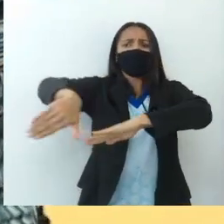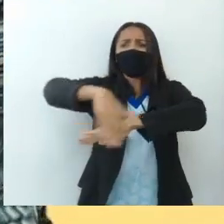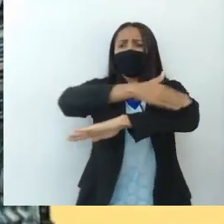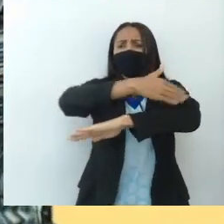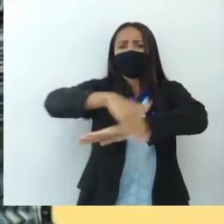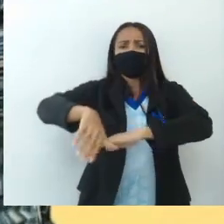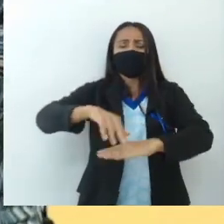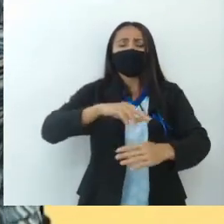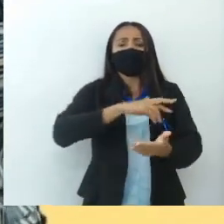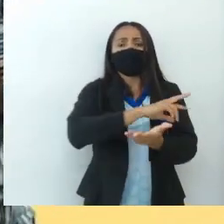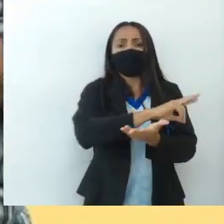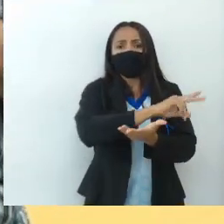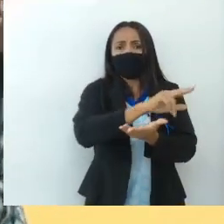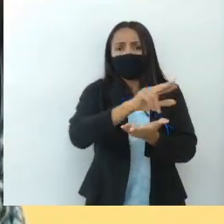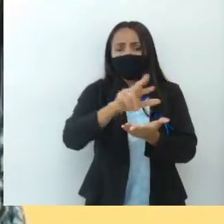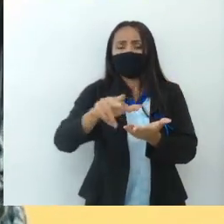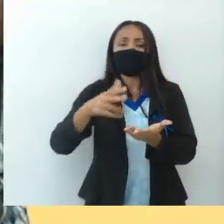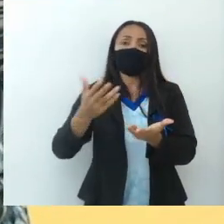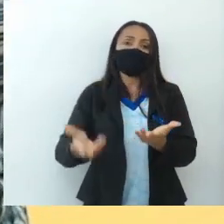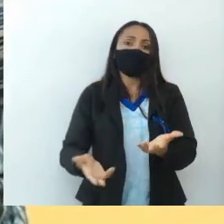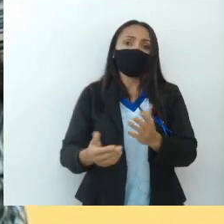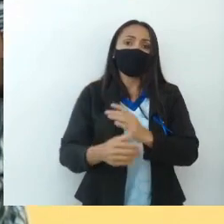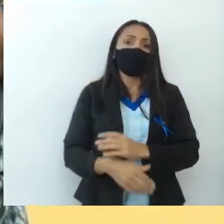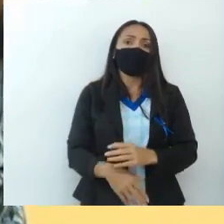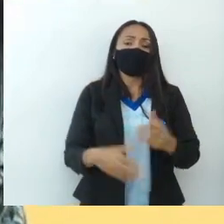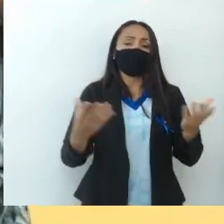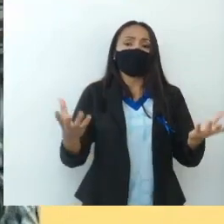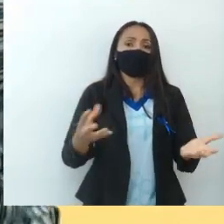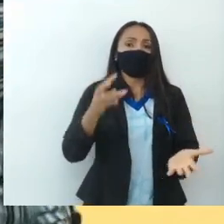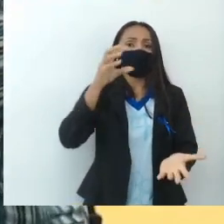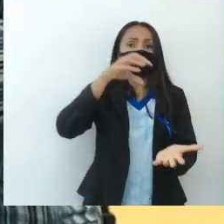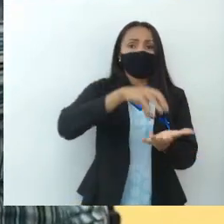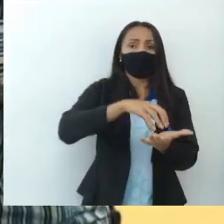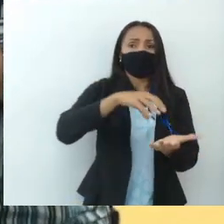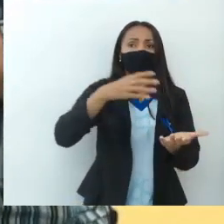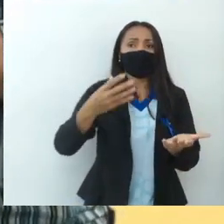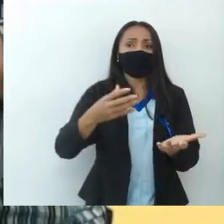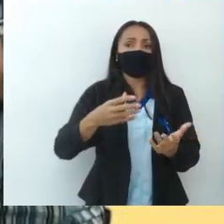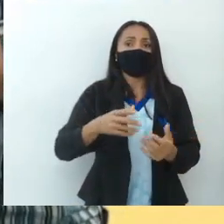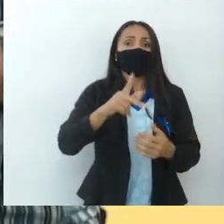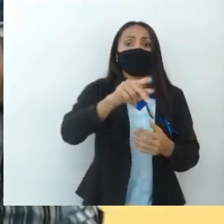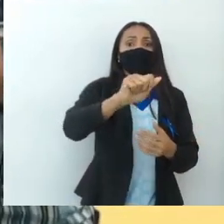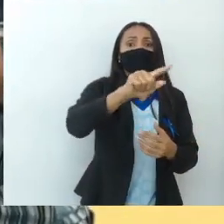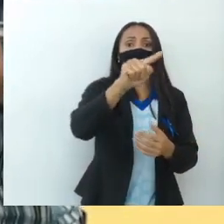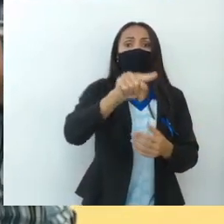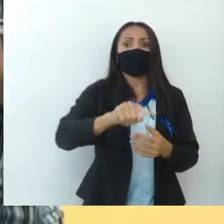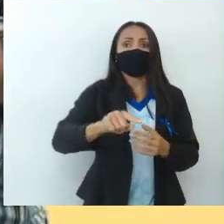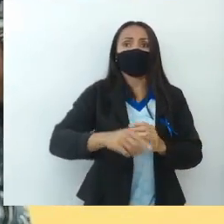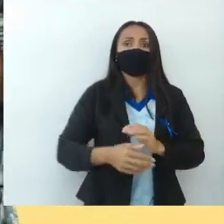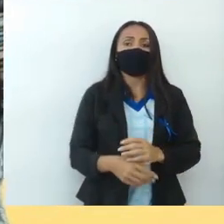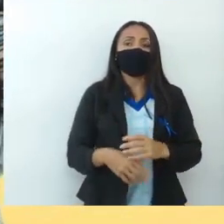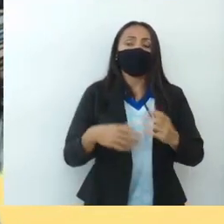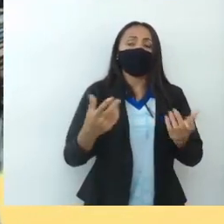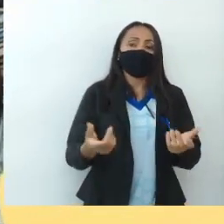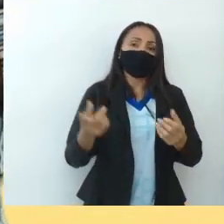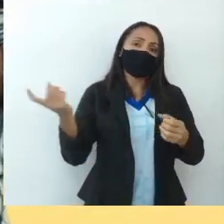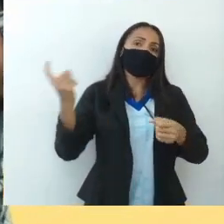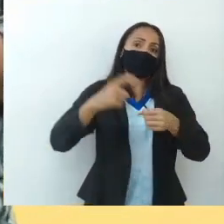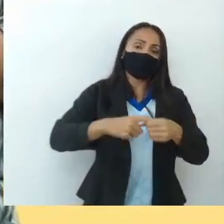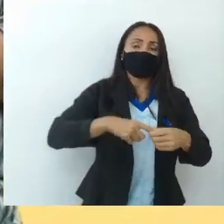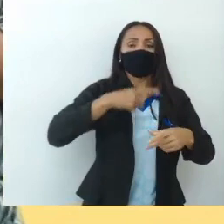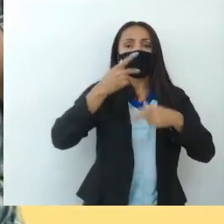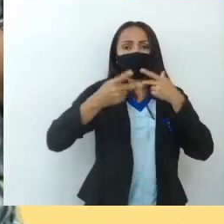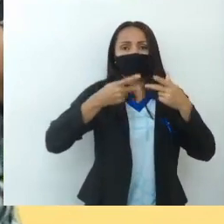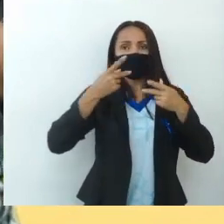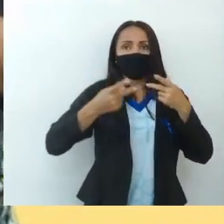era a rua onde ficava, professor Robson, o Clube dos Caiadores, que deu origem ao Clube das Pais. Que iremos voltar a falar mais uma vez,